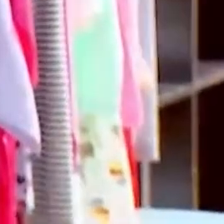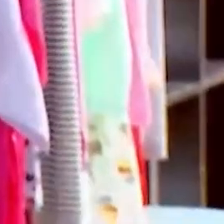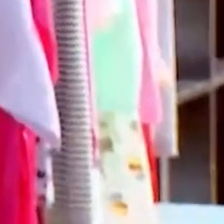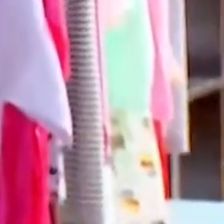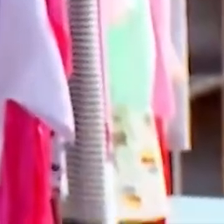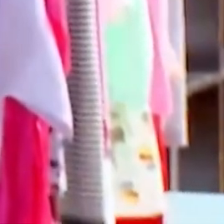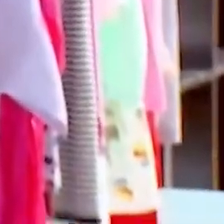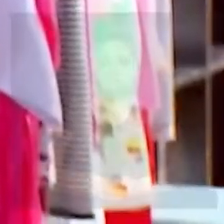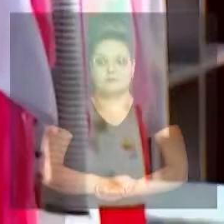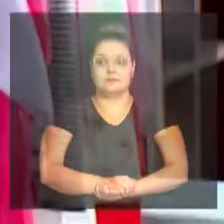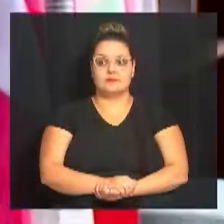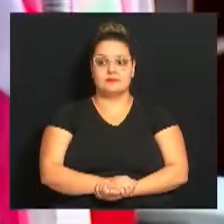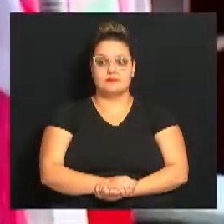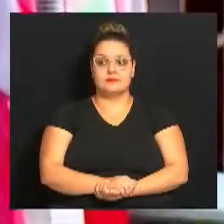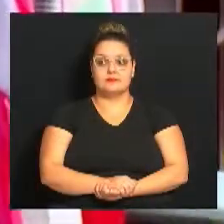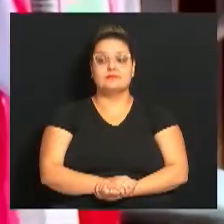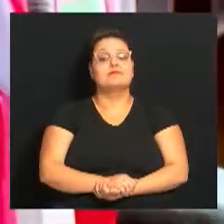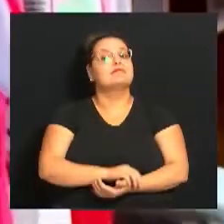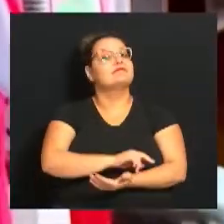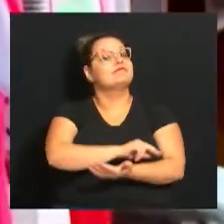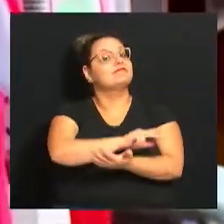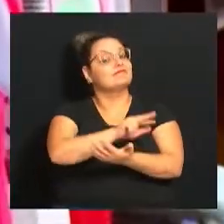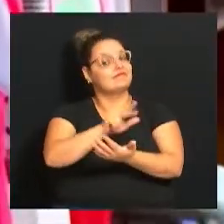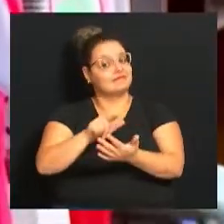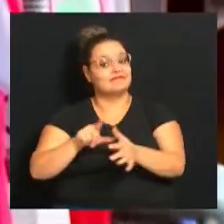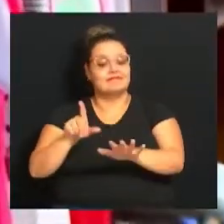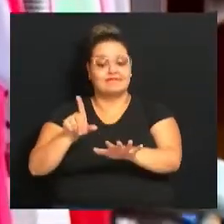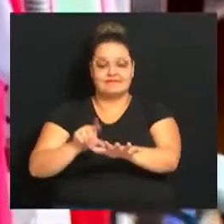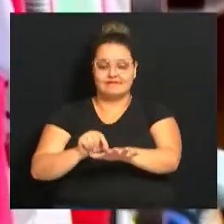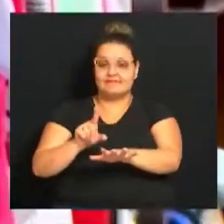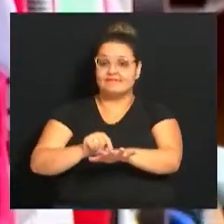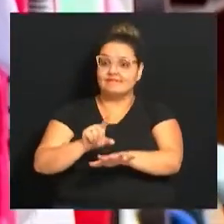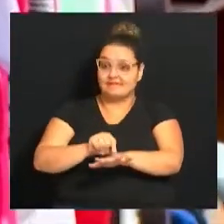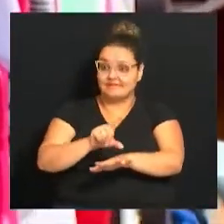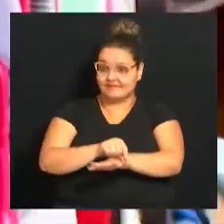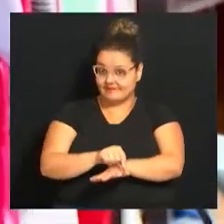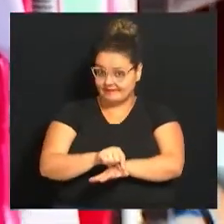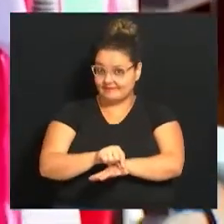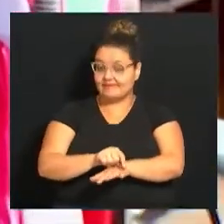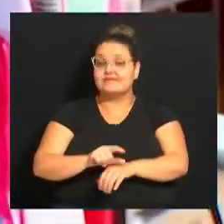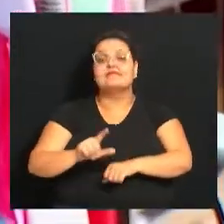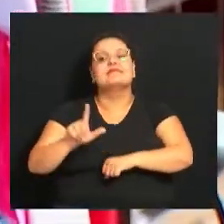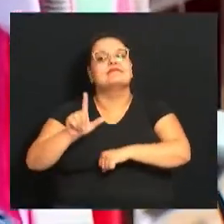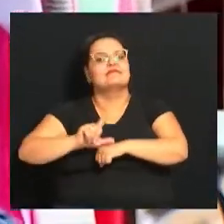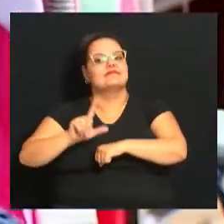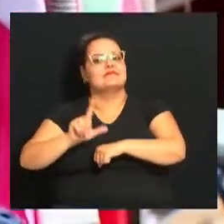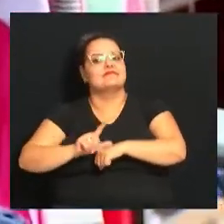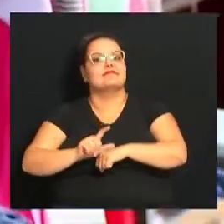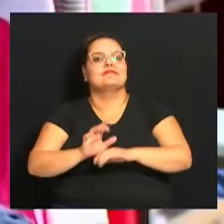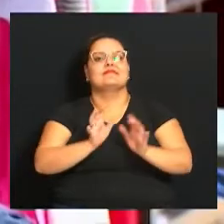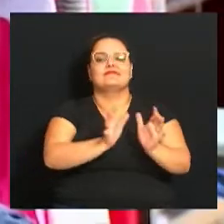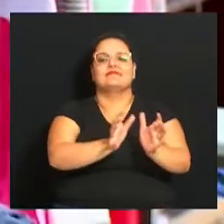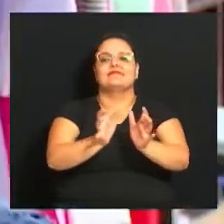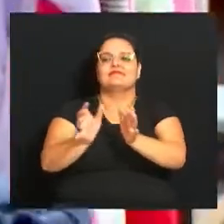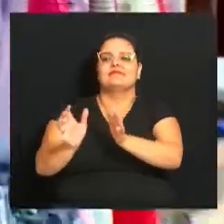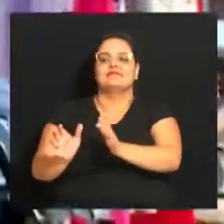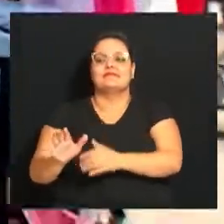É tanta opção, parece até que estamos naquelas lojas de departamentos